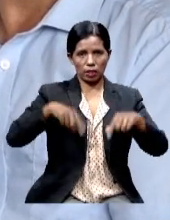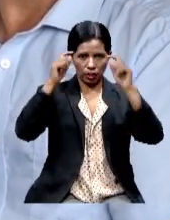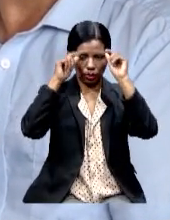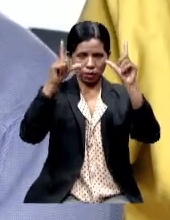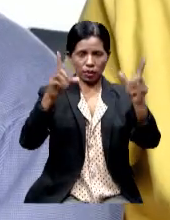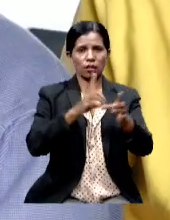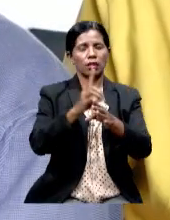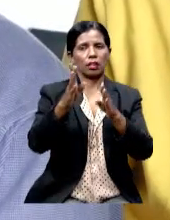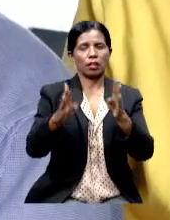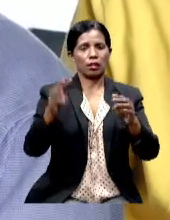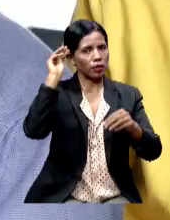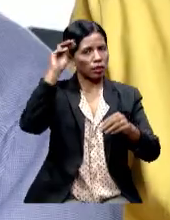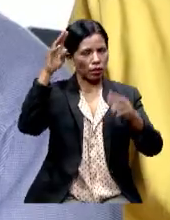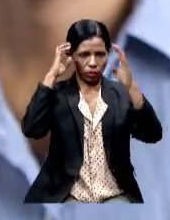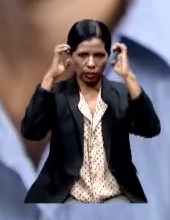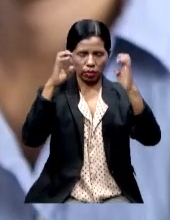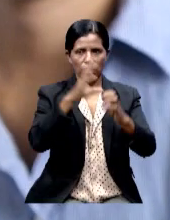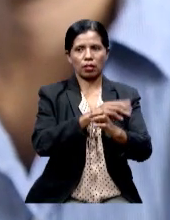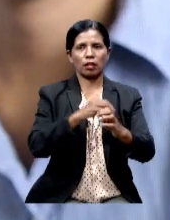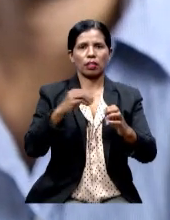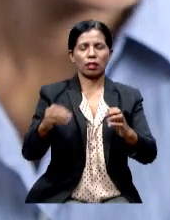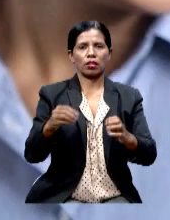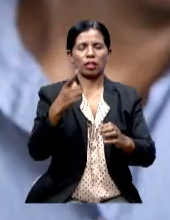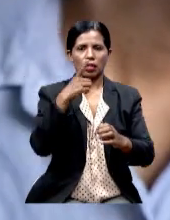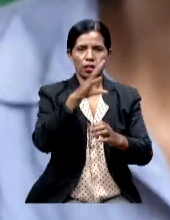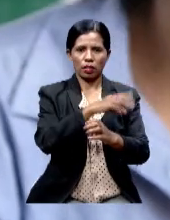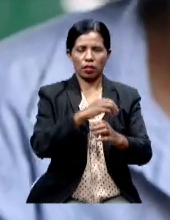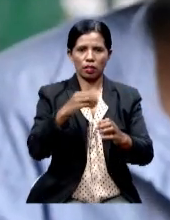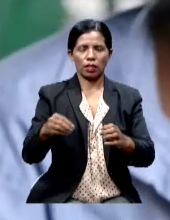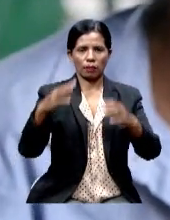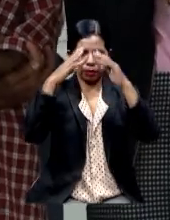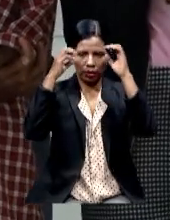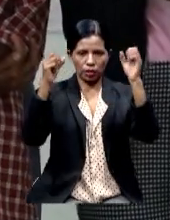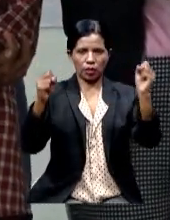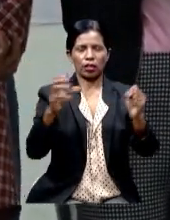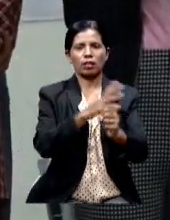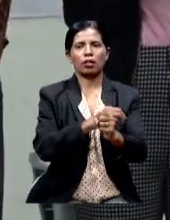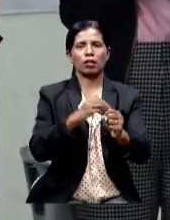diretor-geral Ministério da Educação, professores Lian Mandarin, presidente